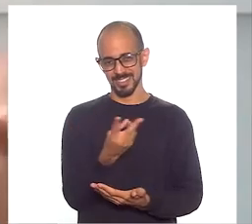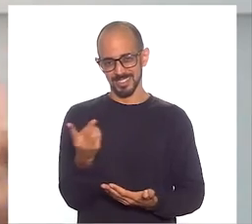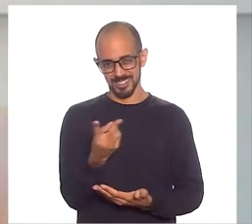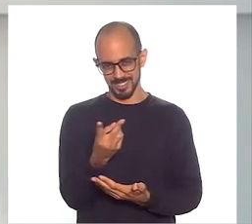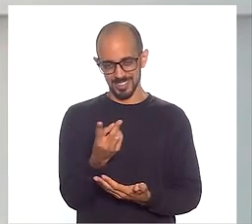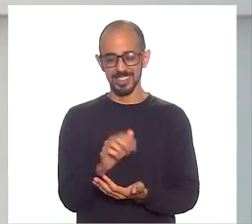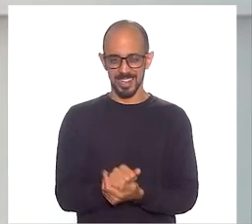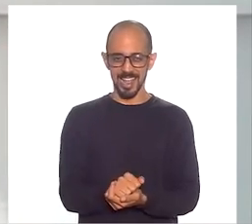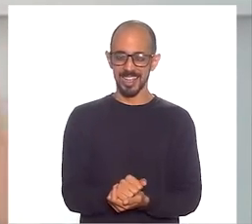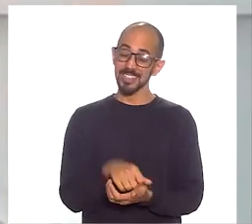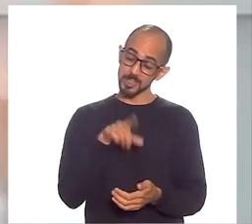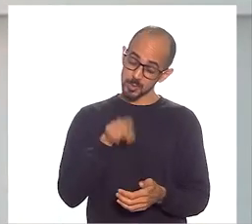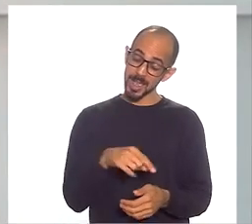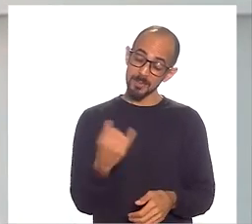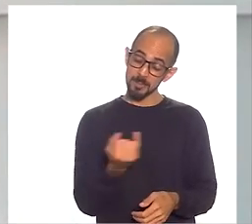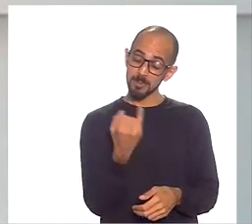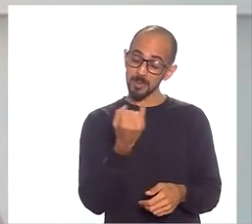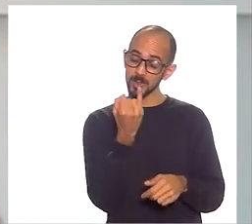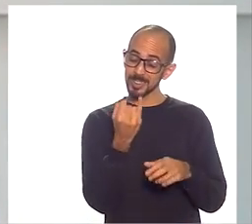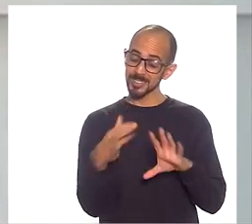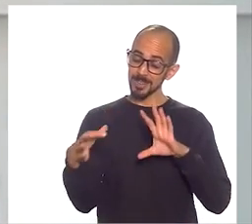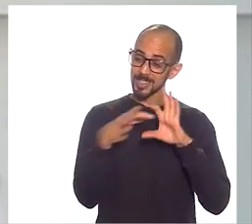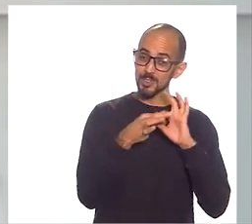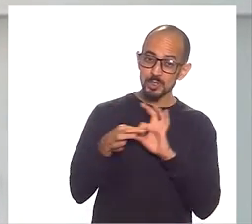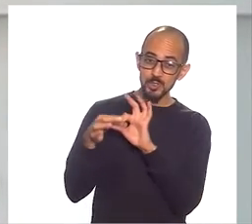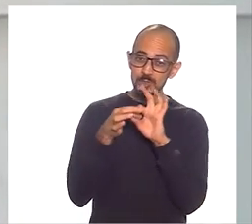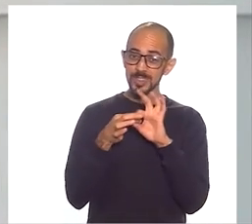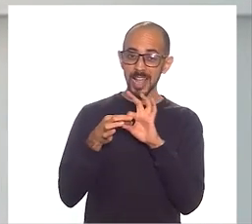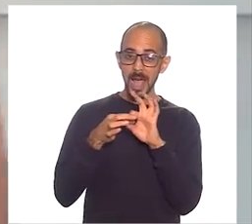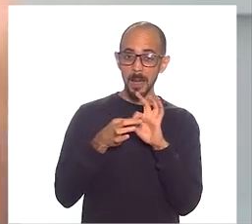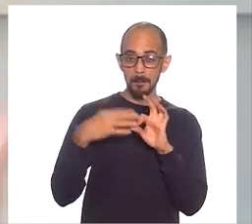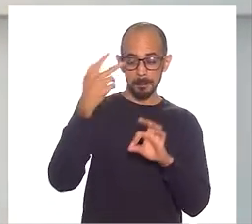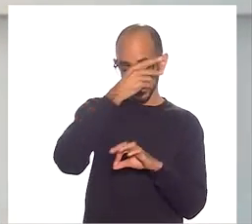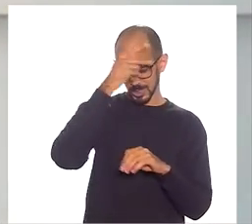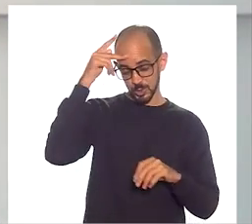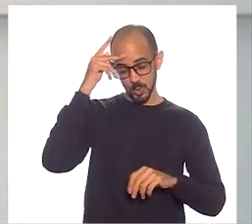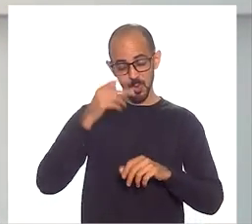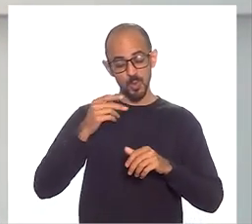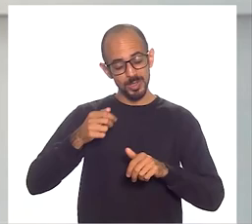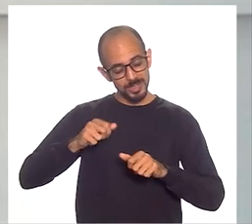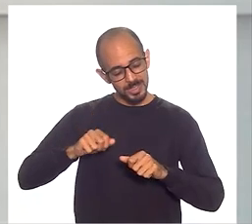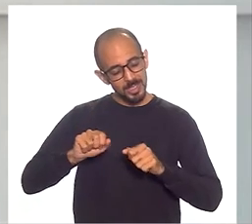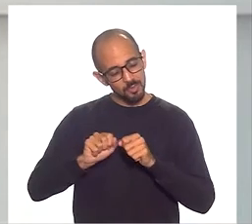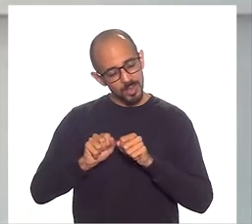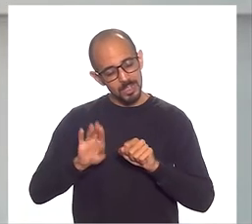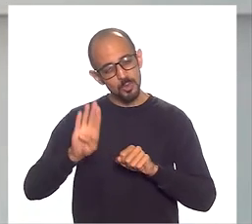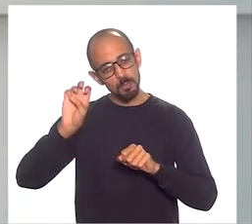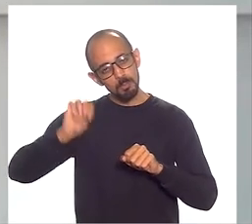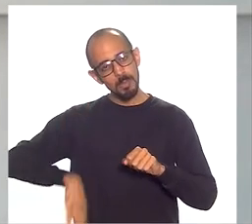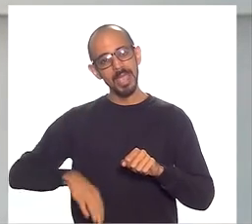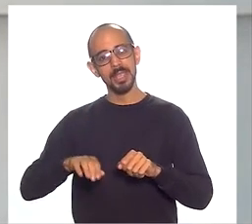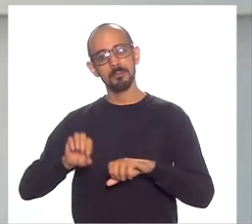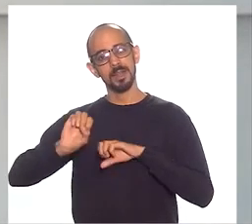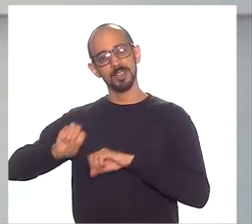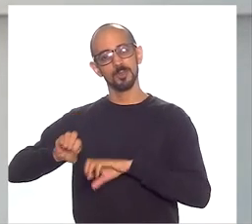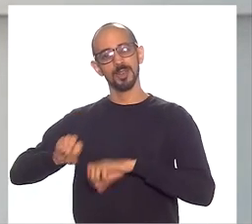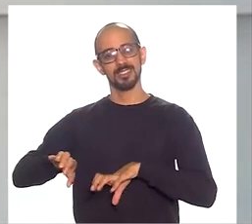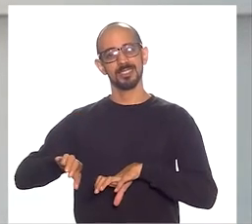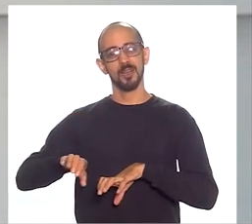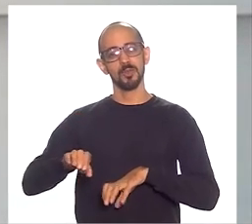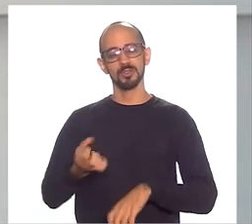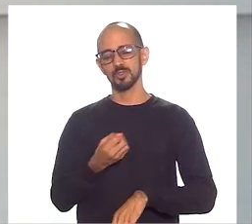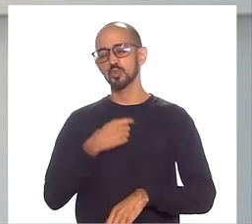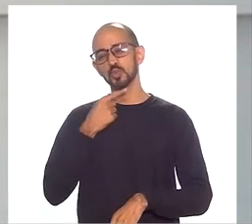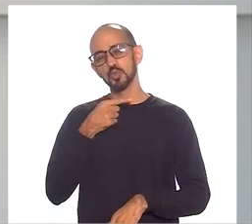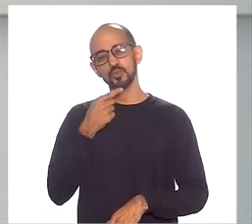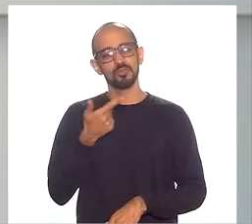Então, ainda tem esse ganho dessa junção de pessoas, né, em prol do bem pela educação. Sem